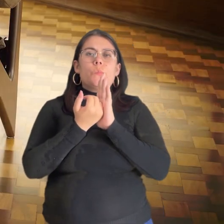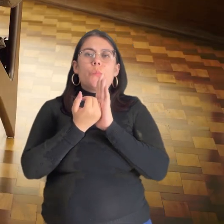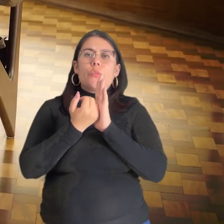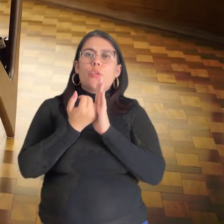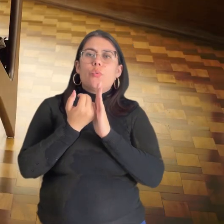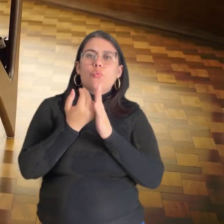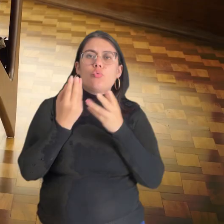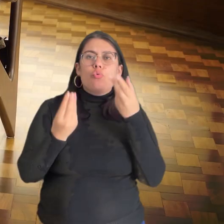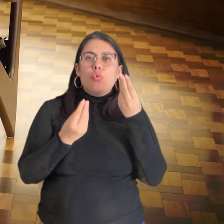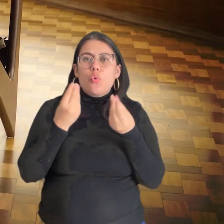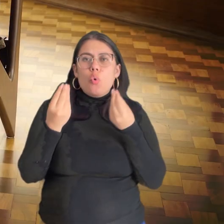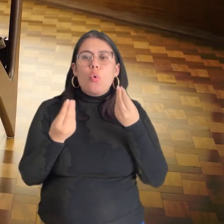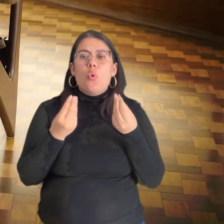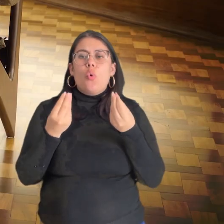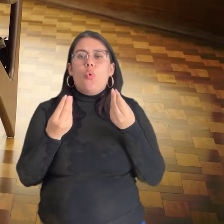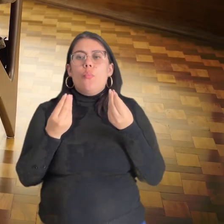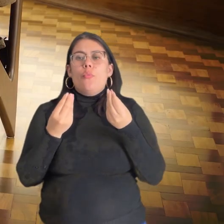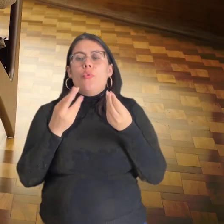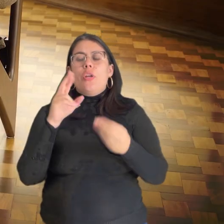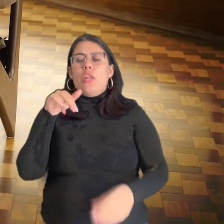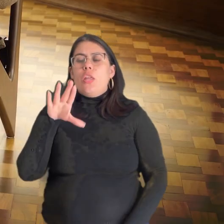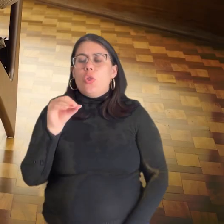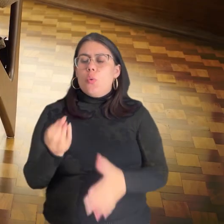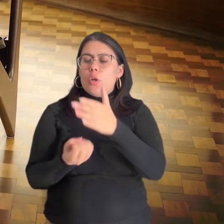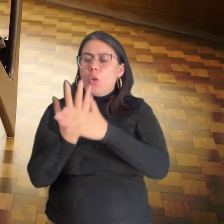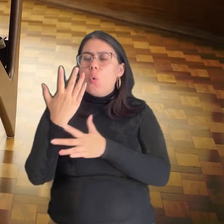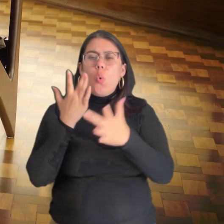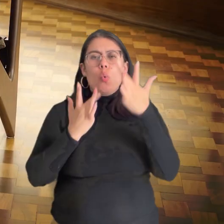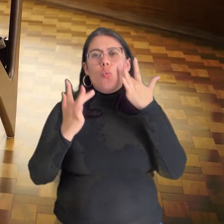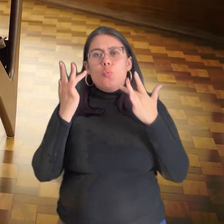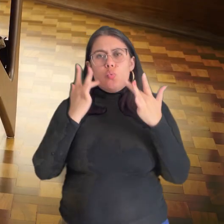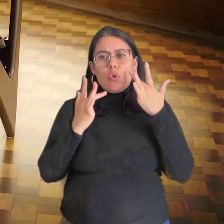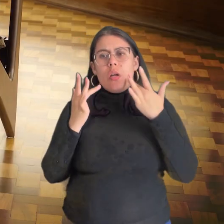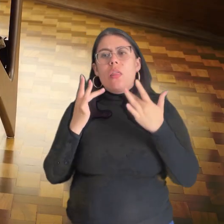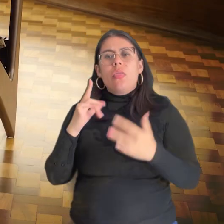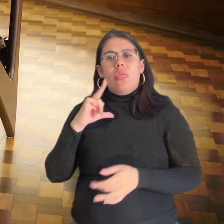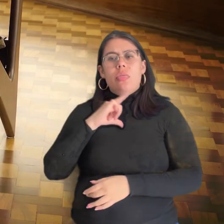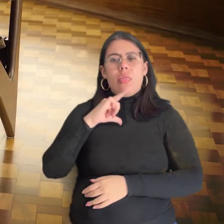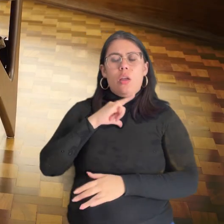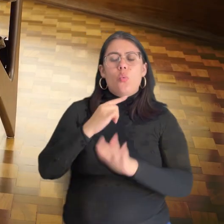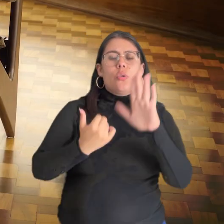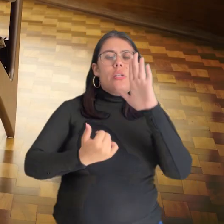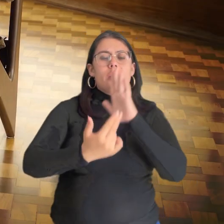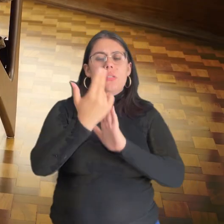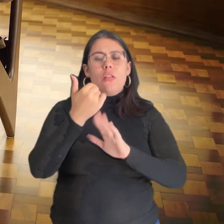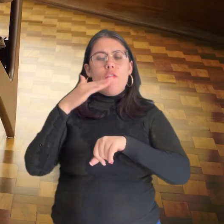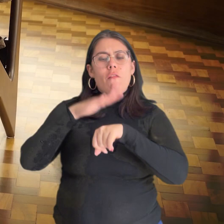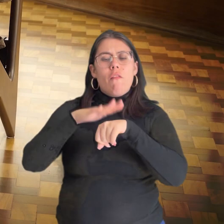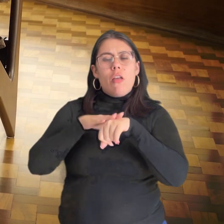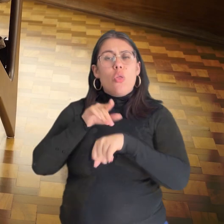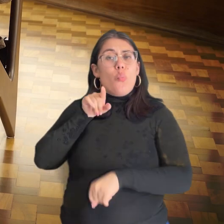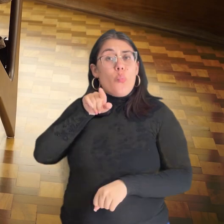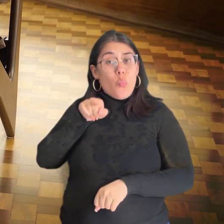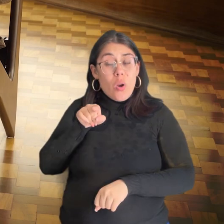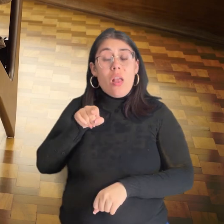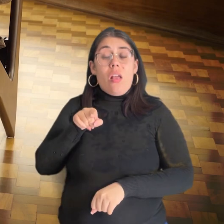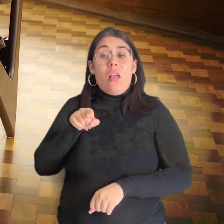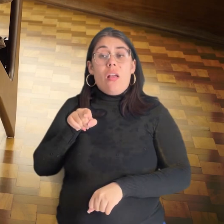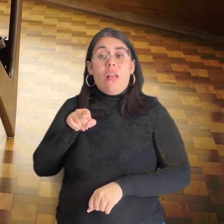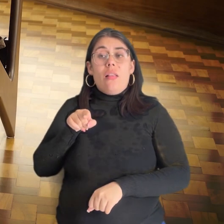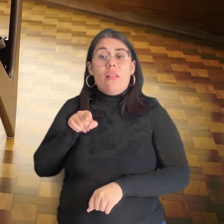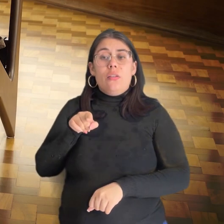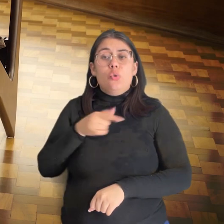de quando o Dr. Rino concebeu o teatro, há um desenho feito por ele,